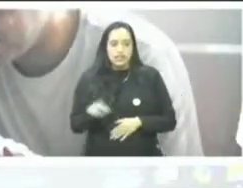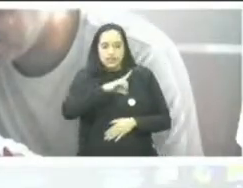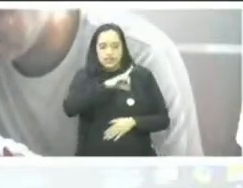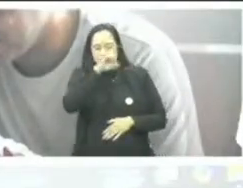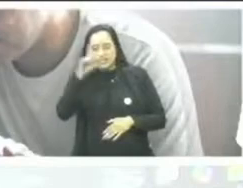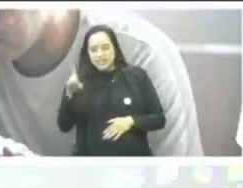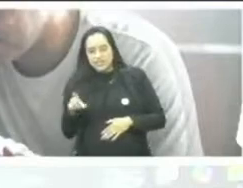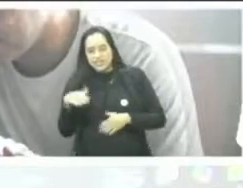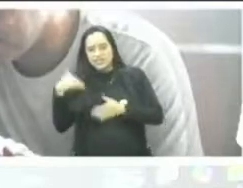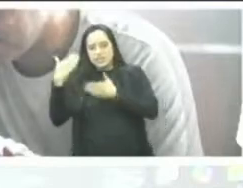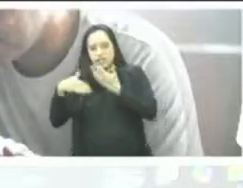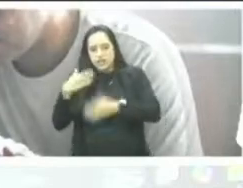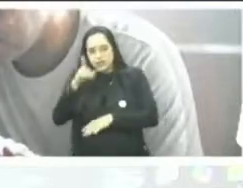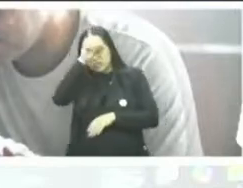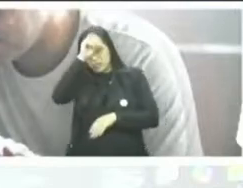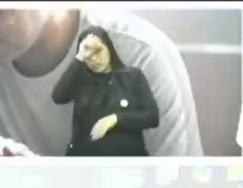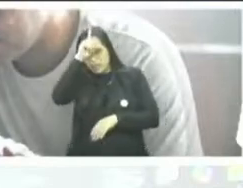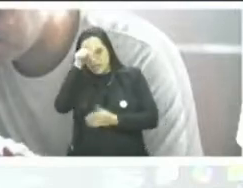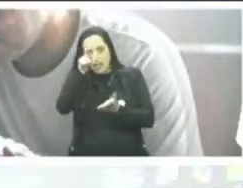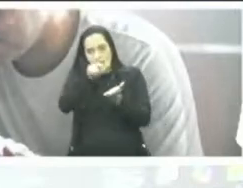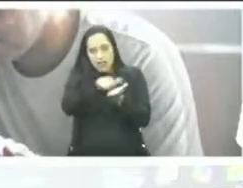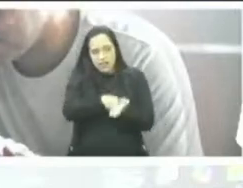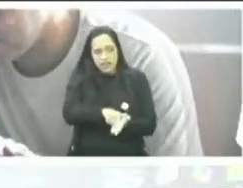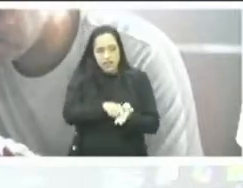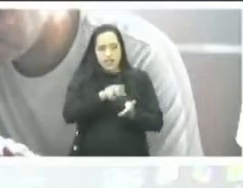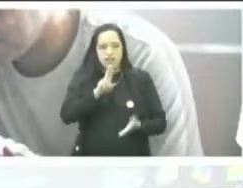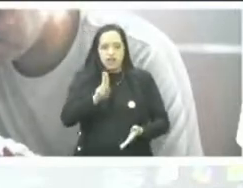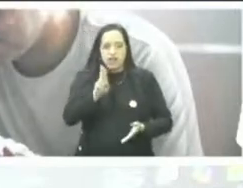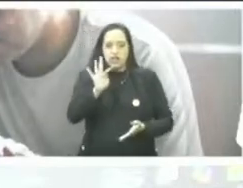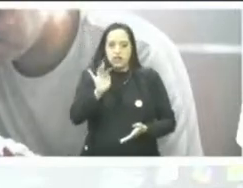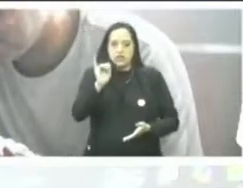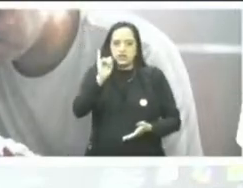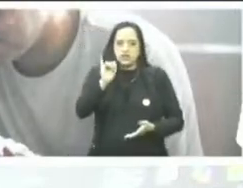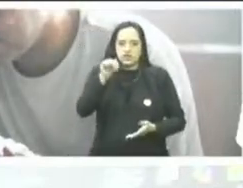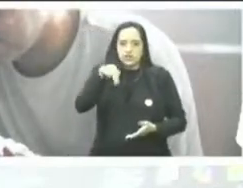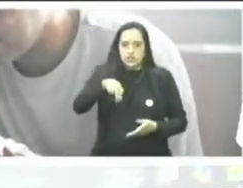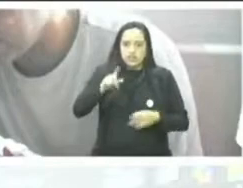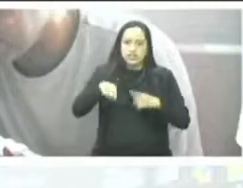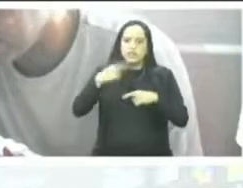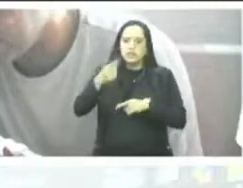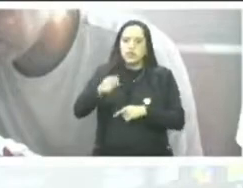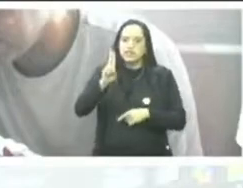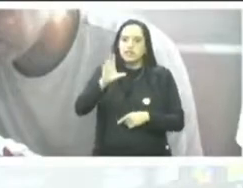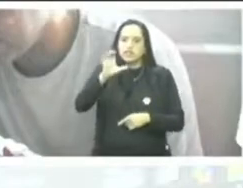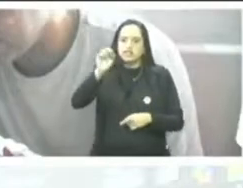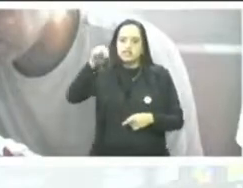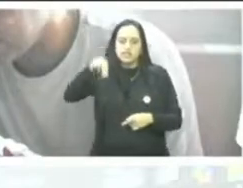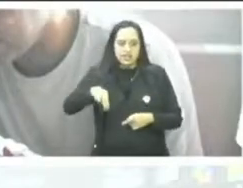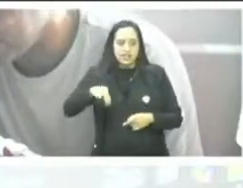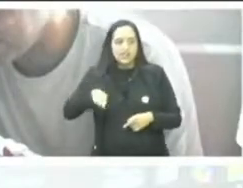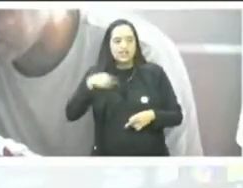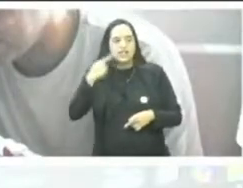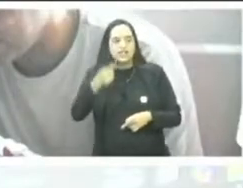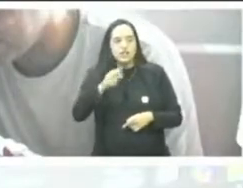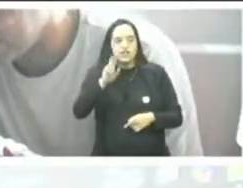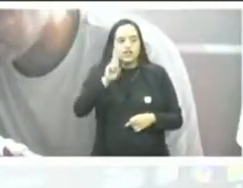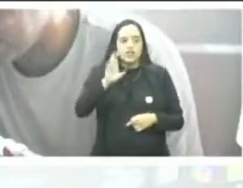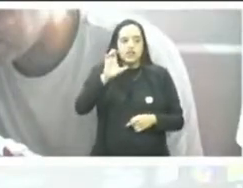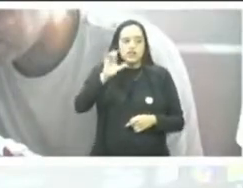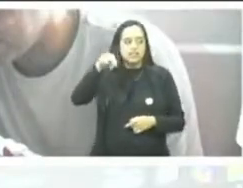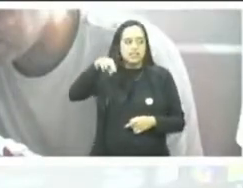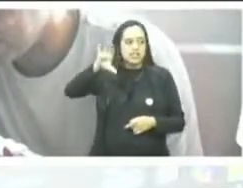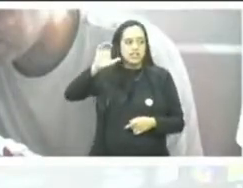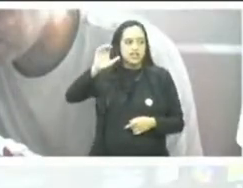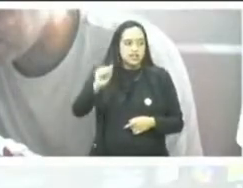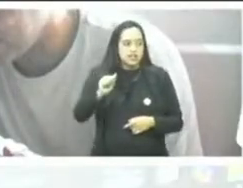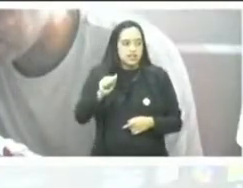hospital, com ela internada na UTIM, depois ela foi para a UCIM, por último ela foi para a UCINCA.